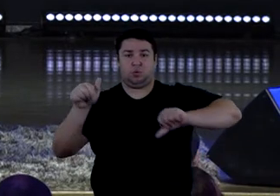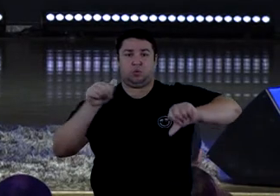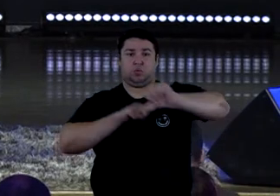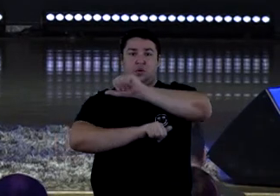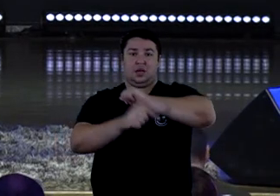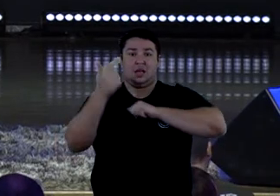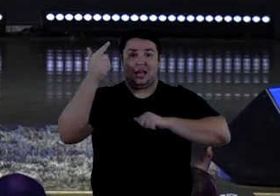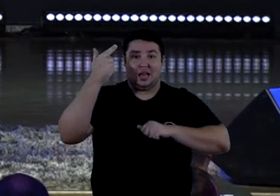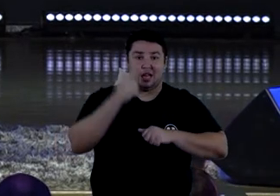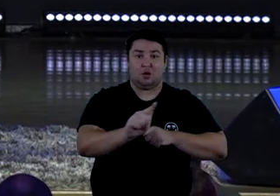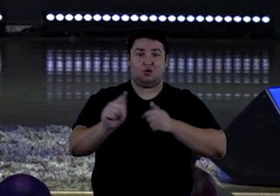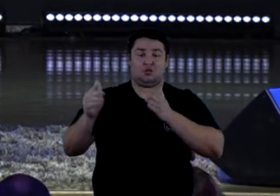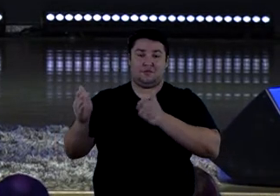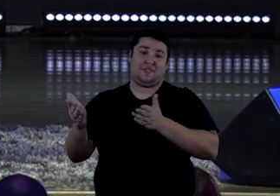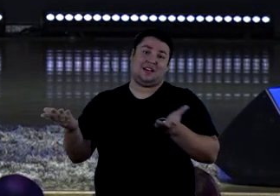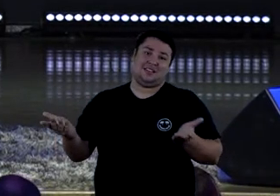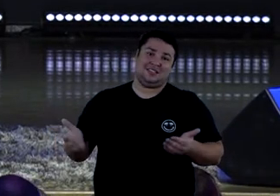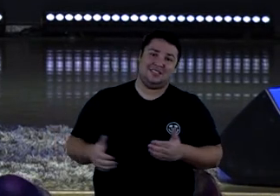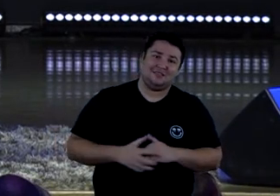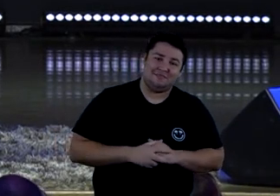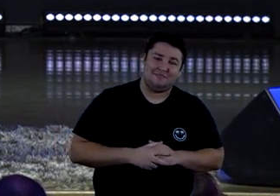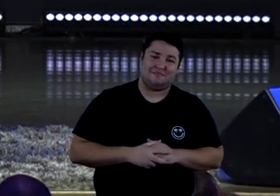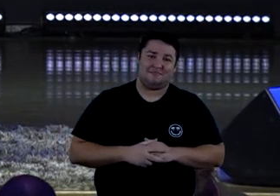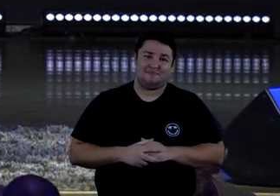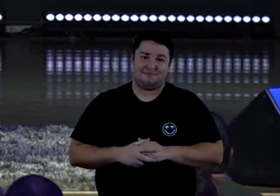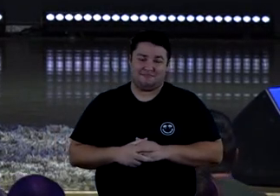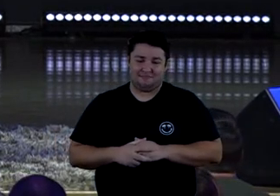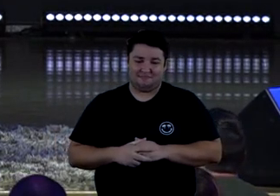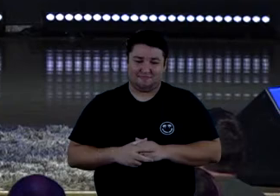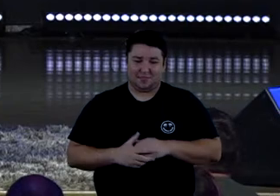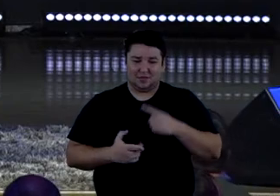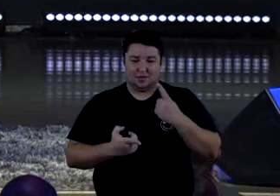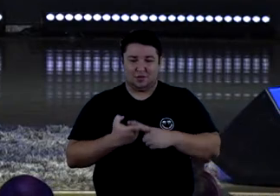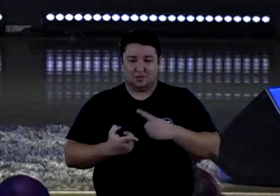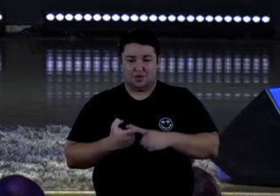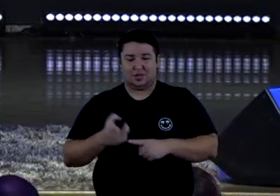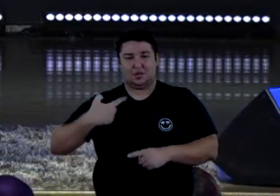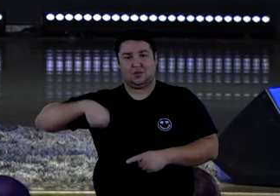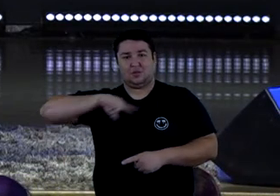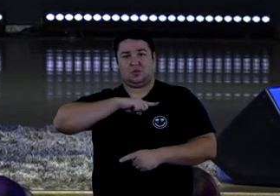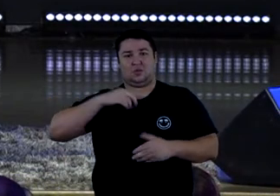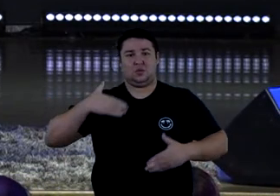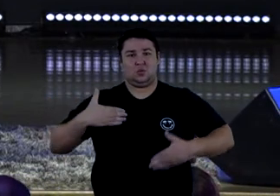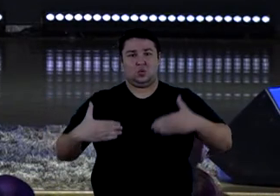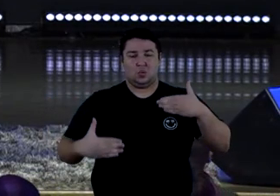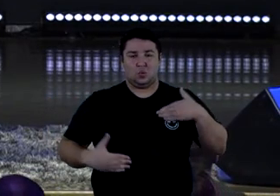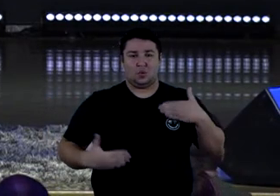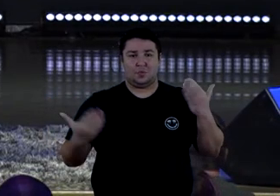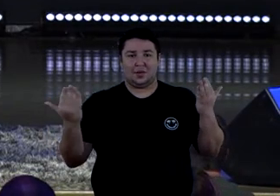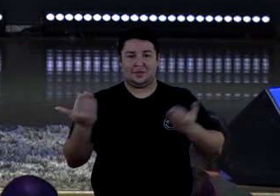É a última fase dessa transformação, porque o nosso corpo mortal,